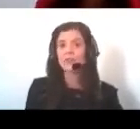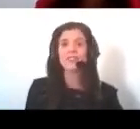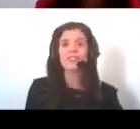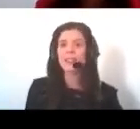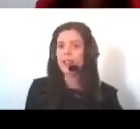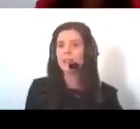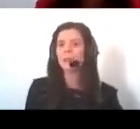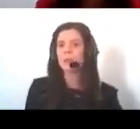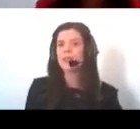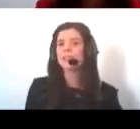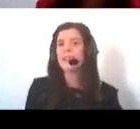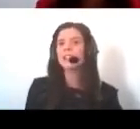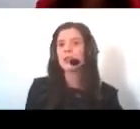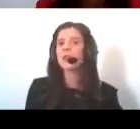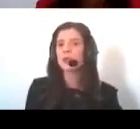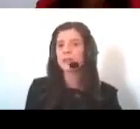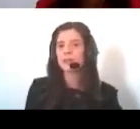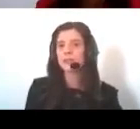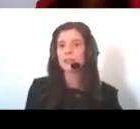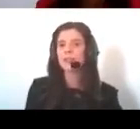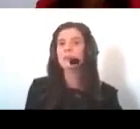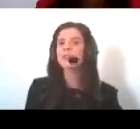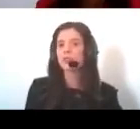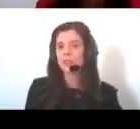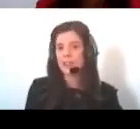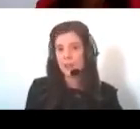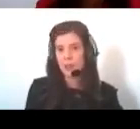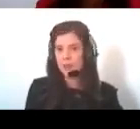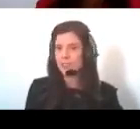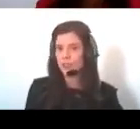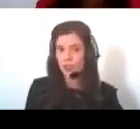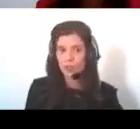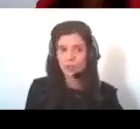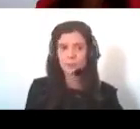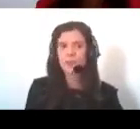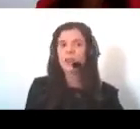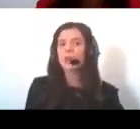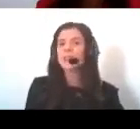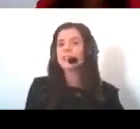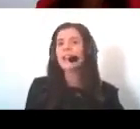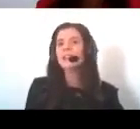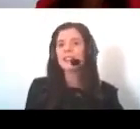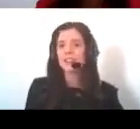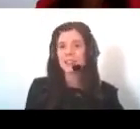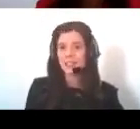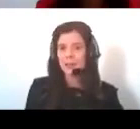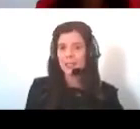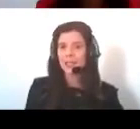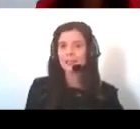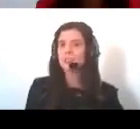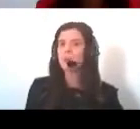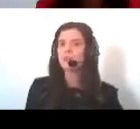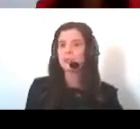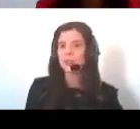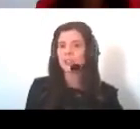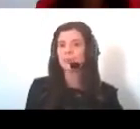onde vocês declaram estar de acordo com as disposições da Lei 6179, o atestado de antecedentes criminais,